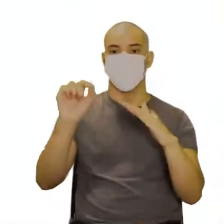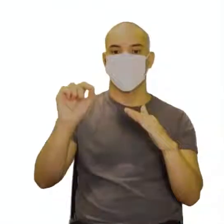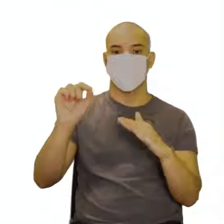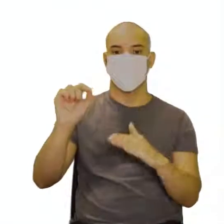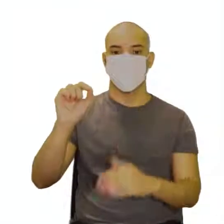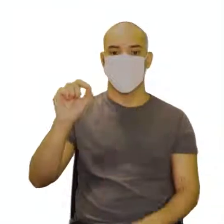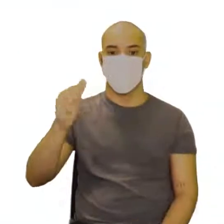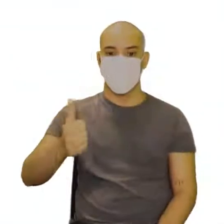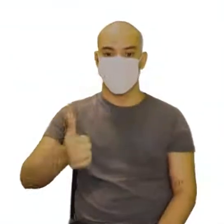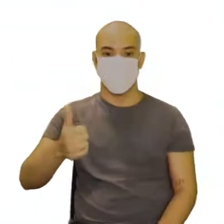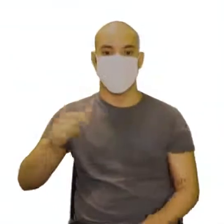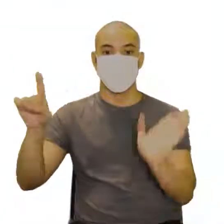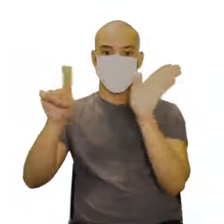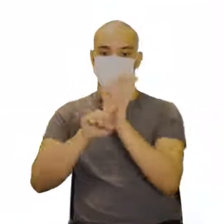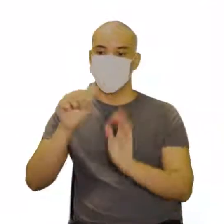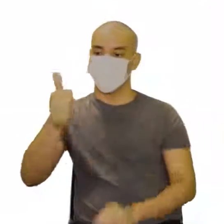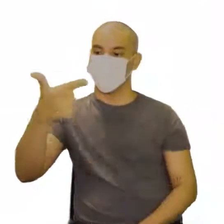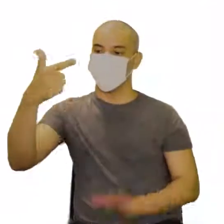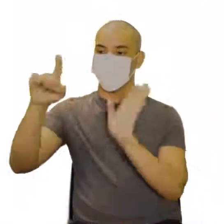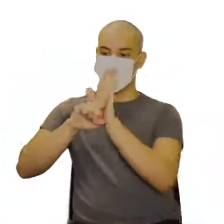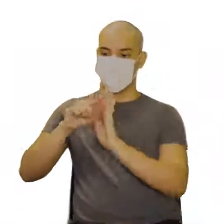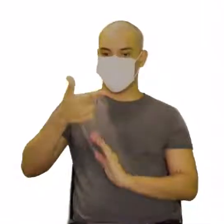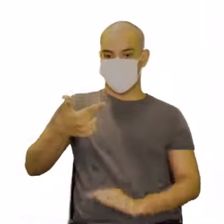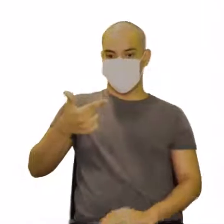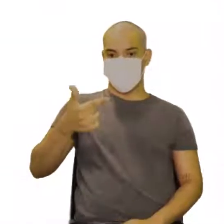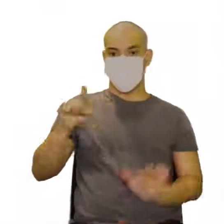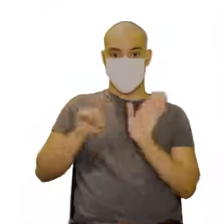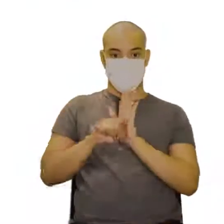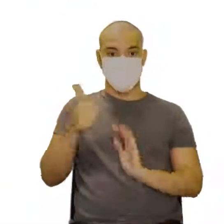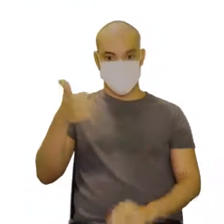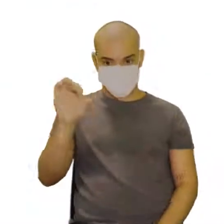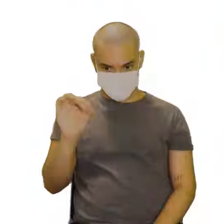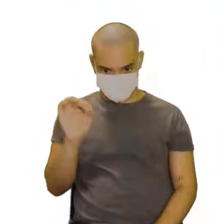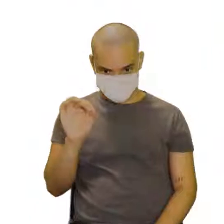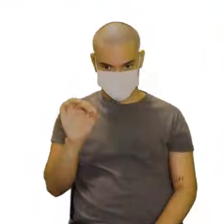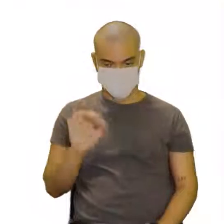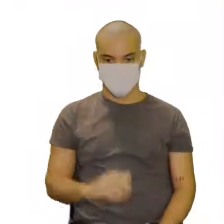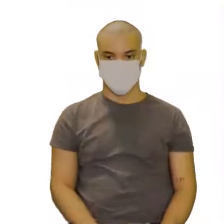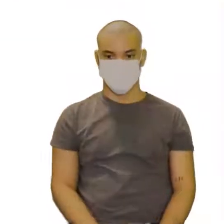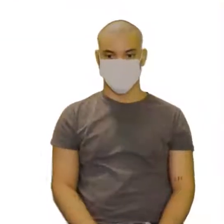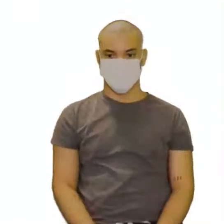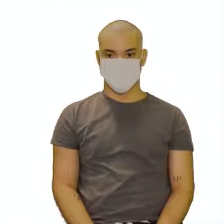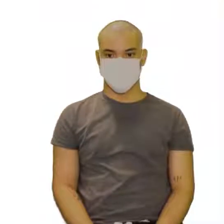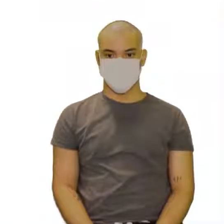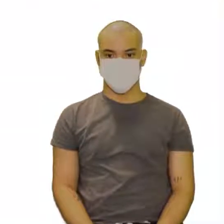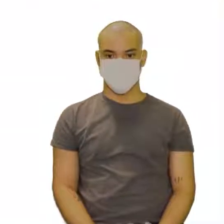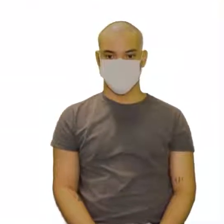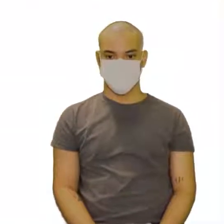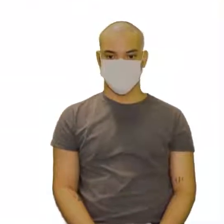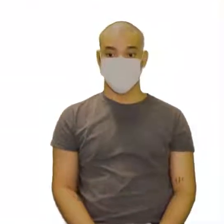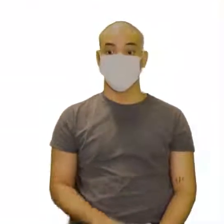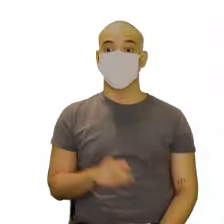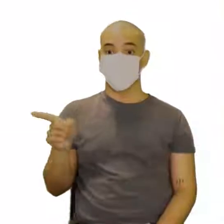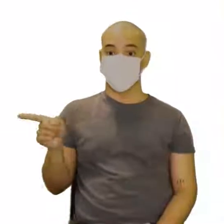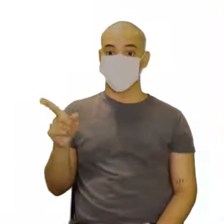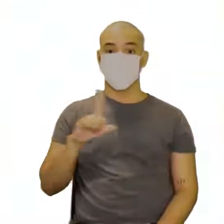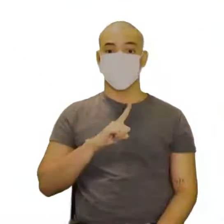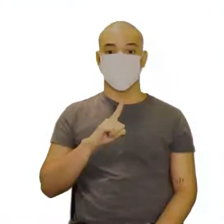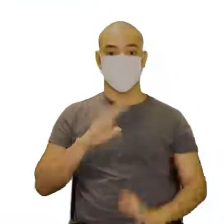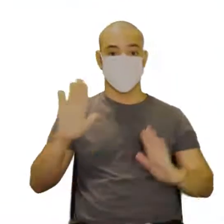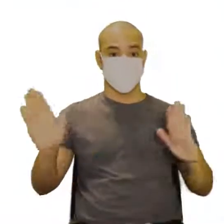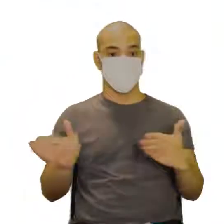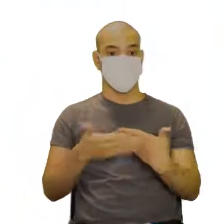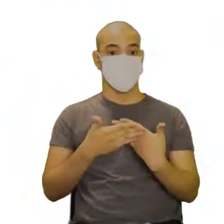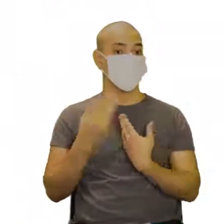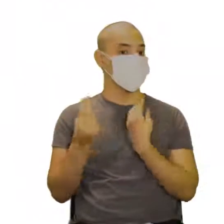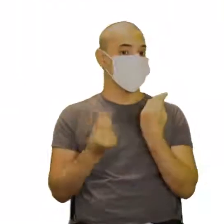menos 12 menos 2. Então, dá menos 10, ok? E aqui nós temos, olha só, para fechar,